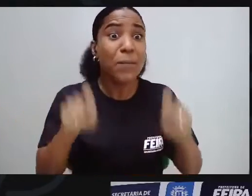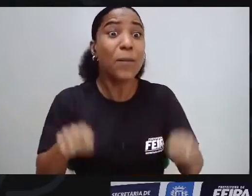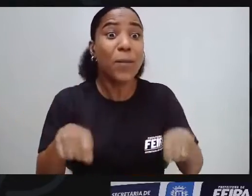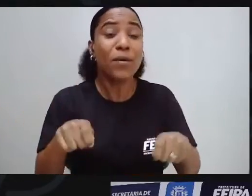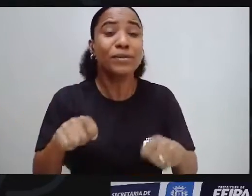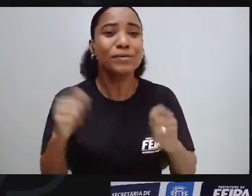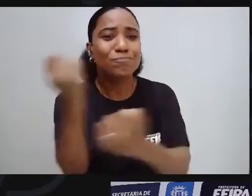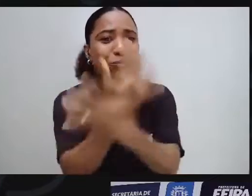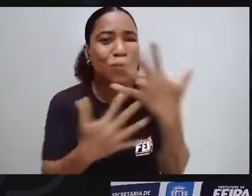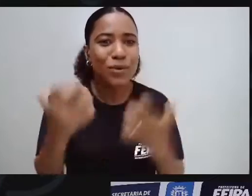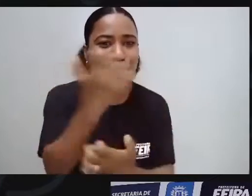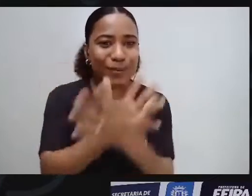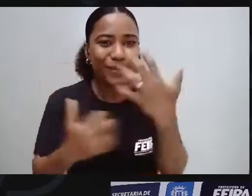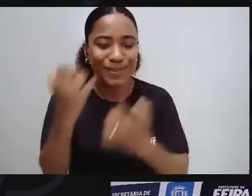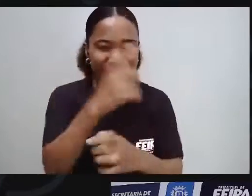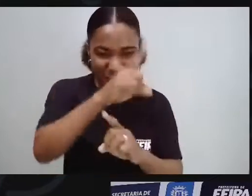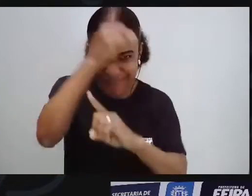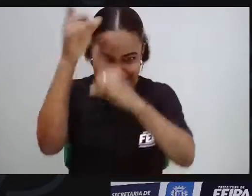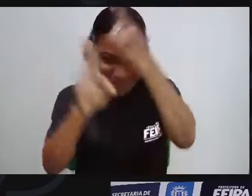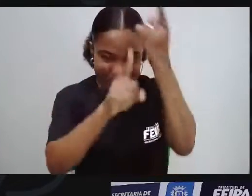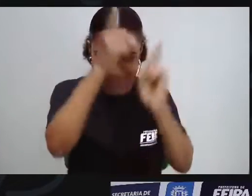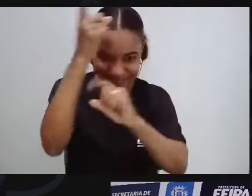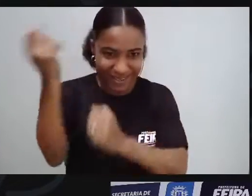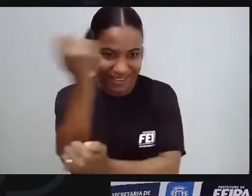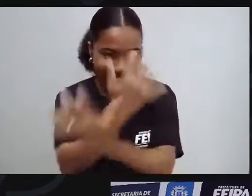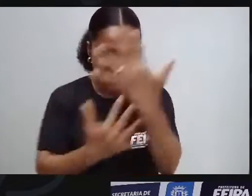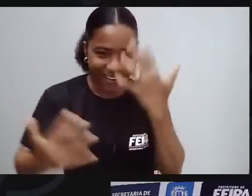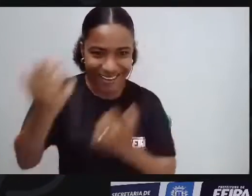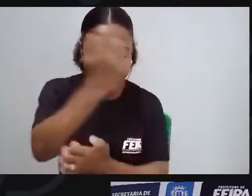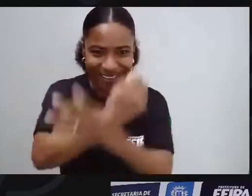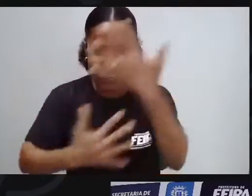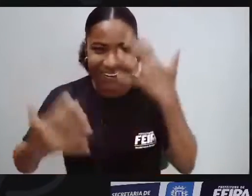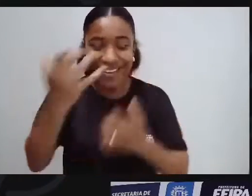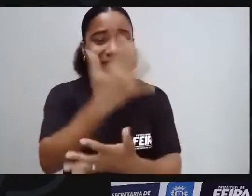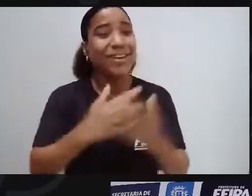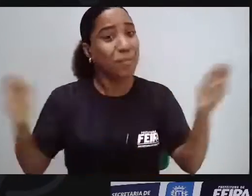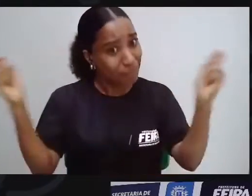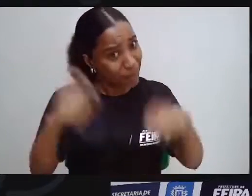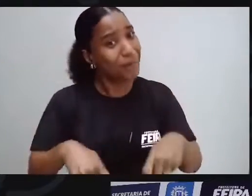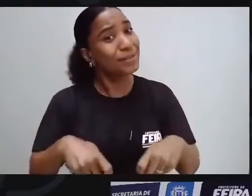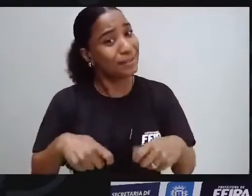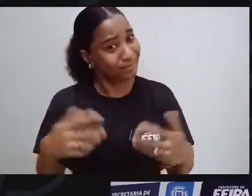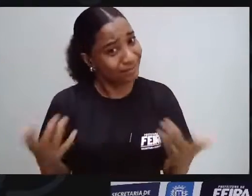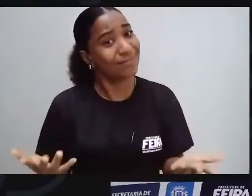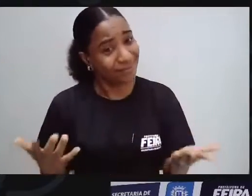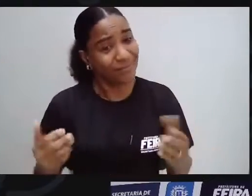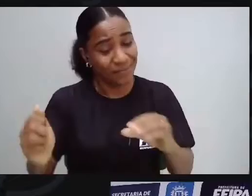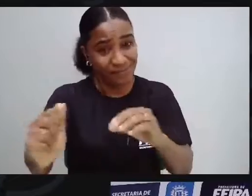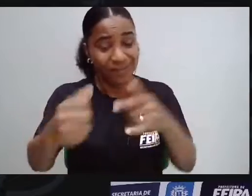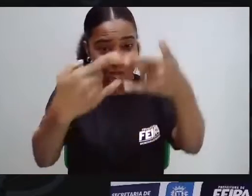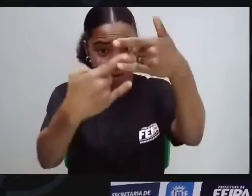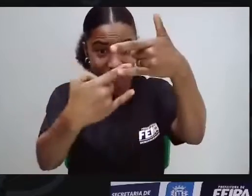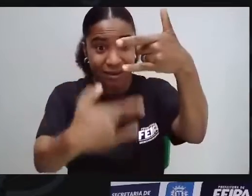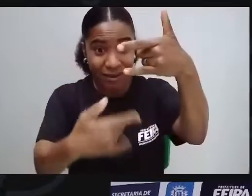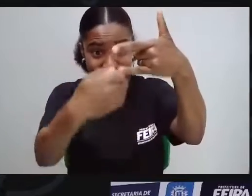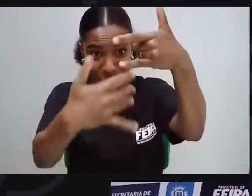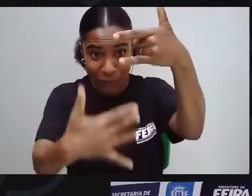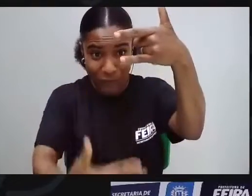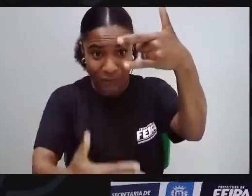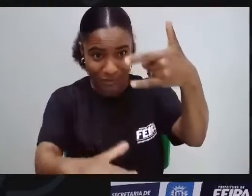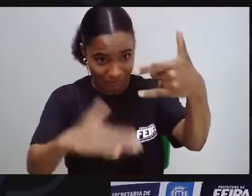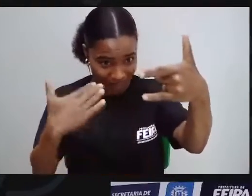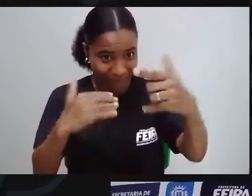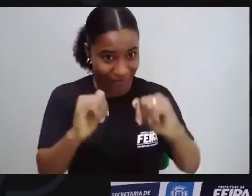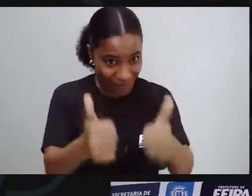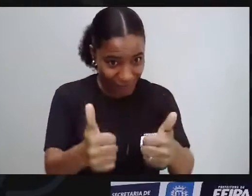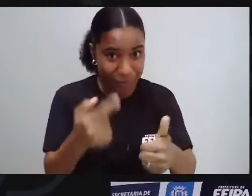ó nos comentários quem sabe que não podemos citar música para vocês Tá bom então vamos nessa o